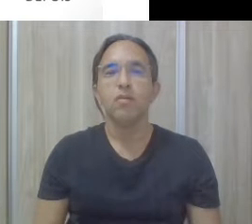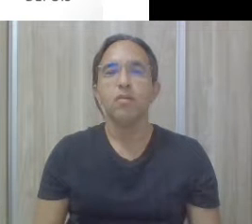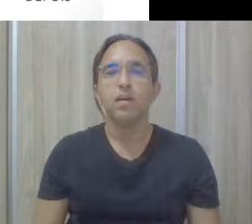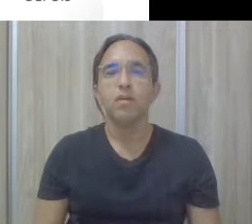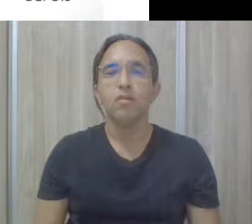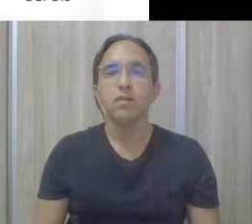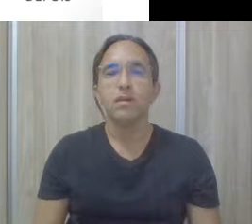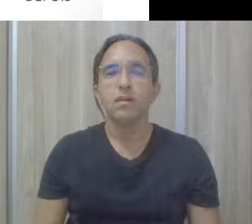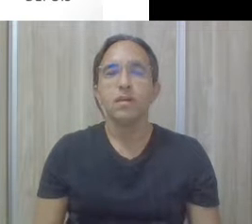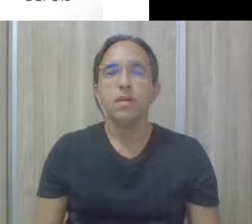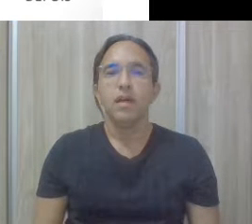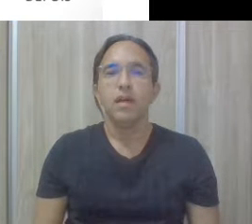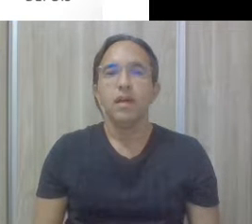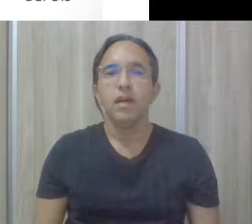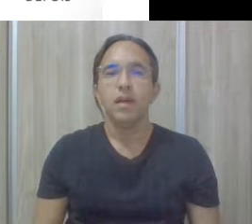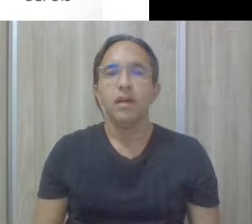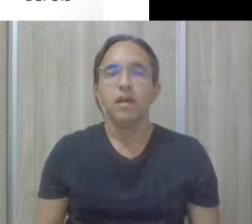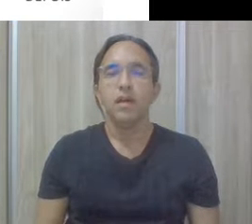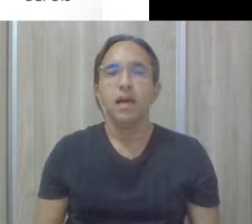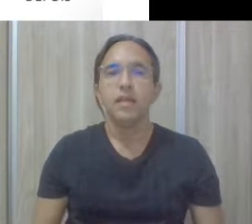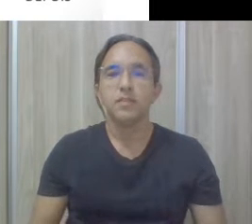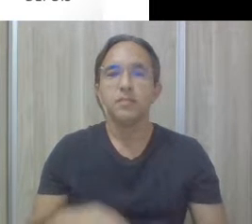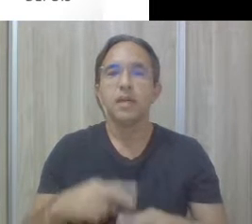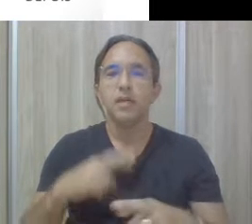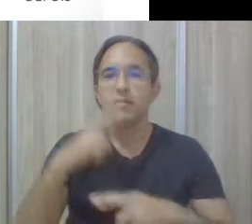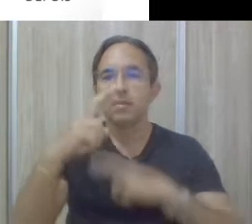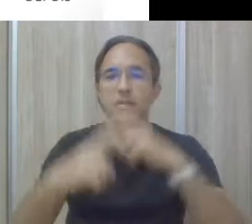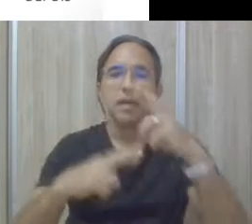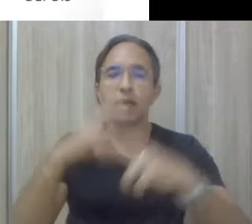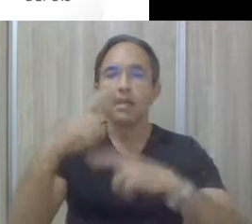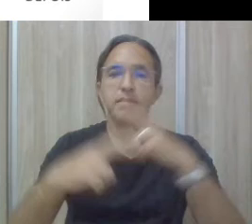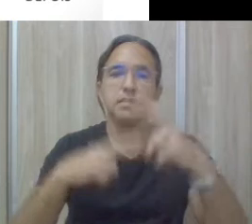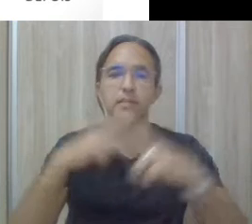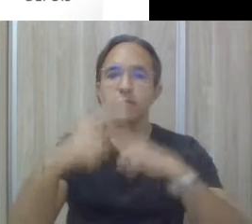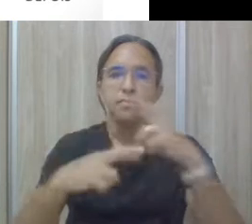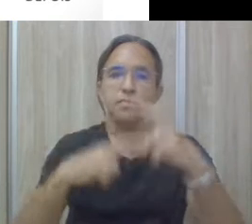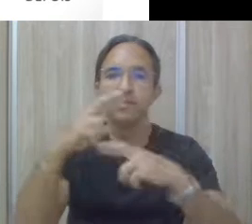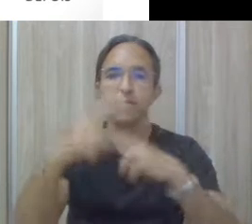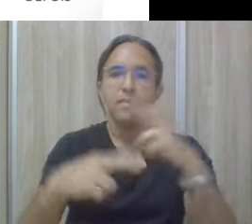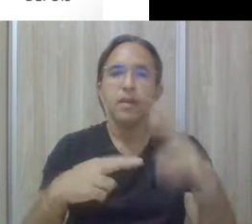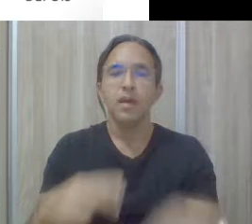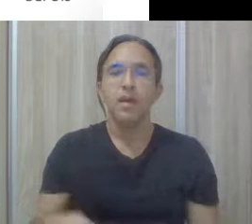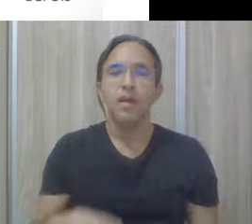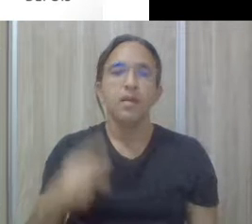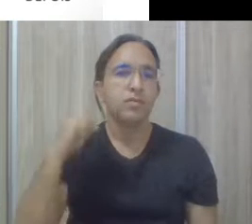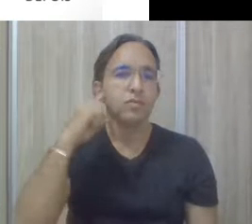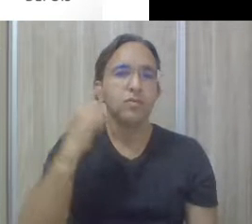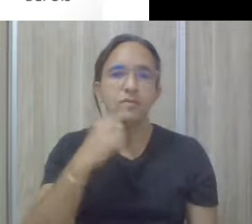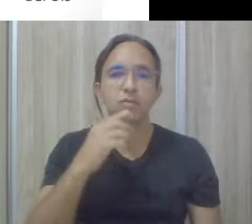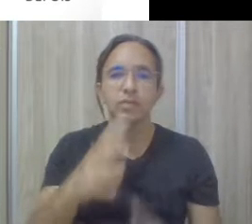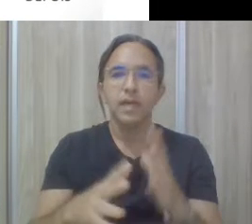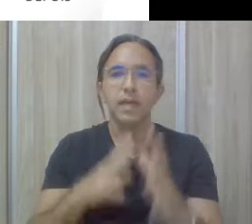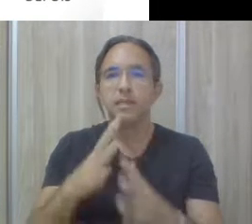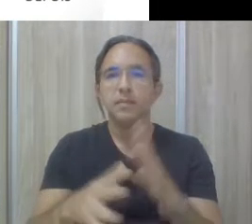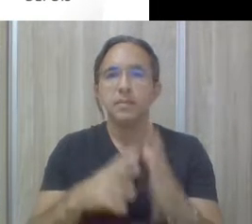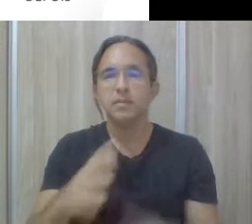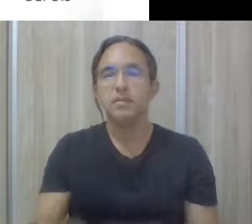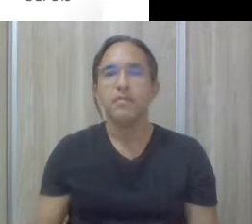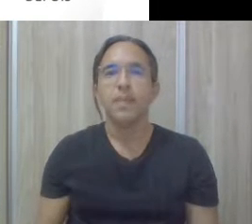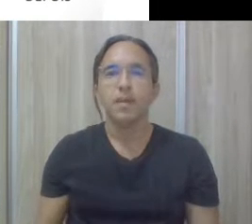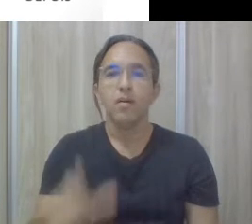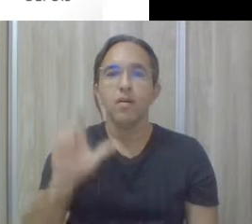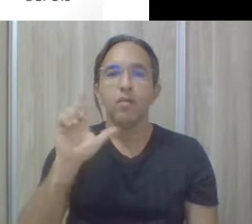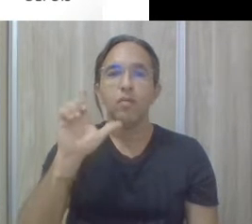que ocorreu a respeito da relação entre o surdo e a